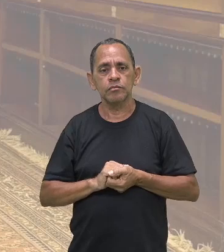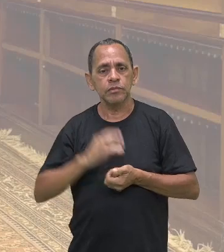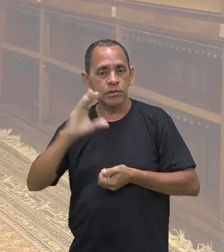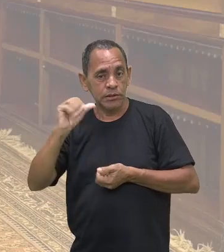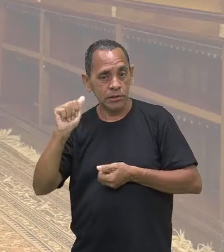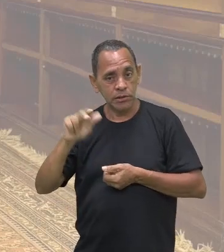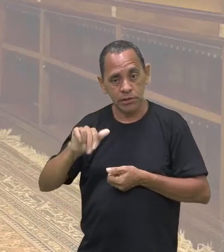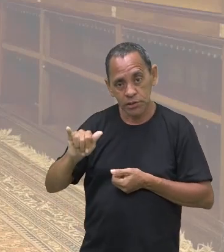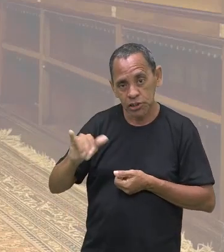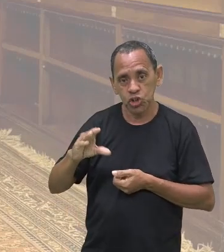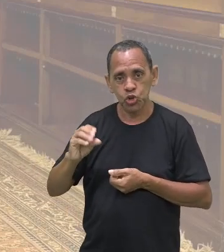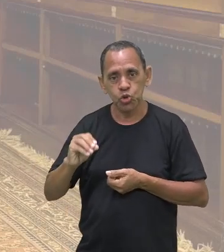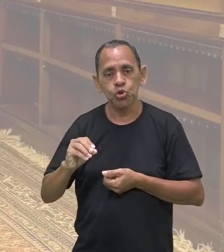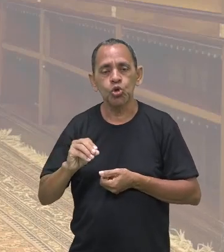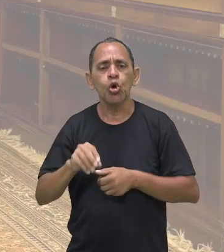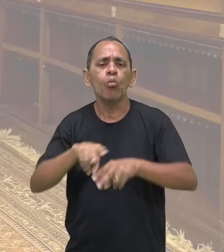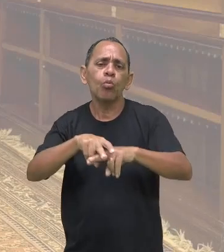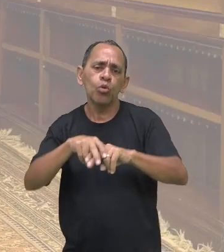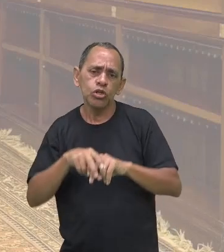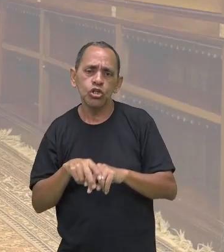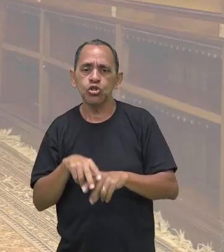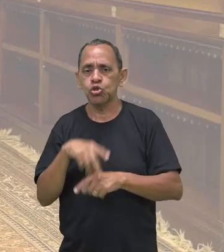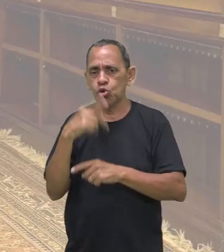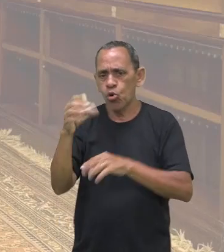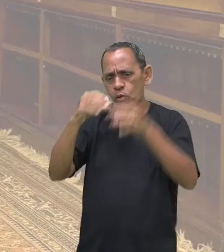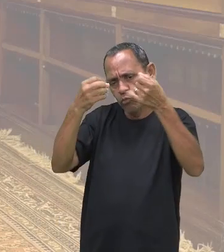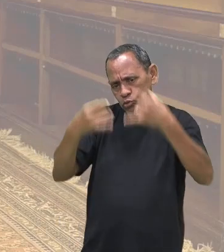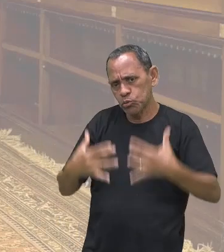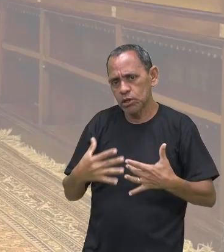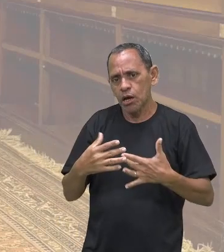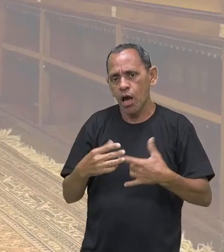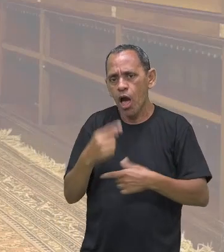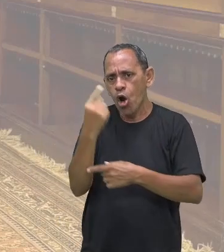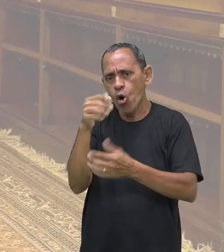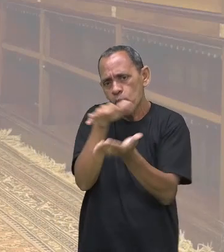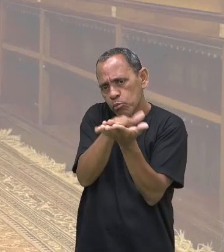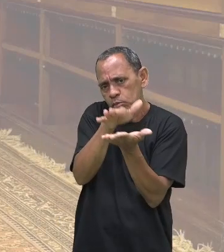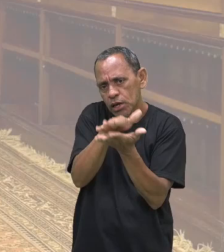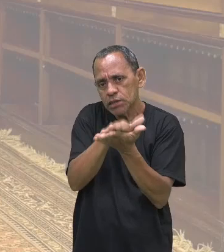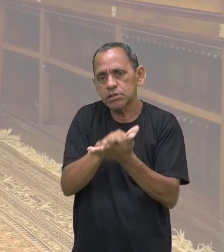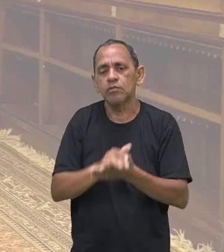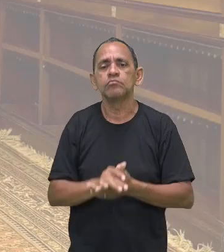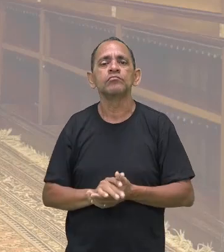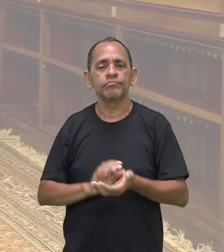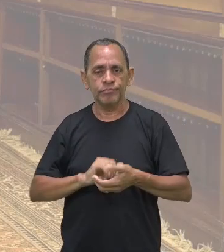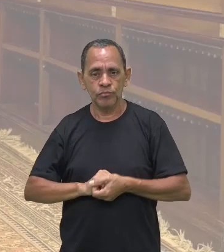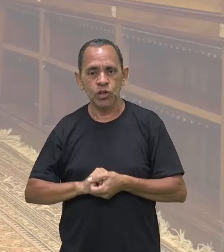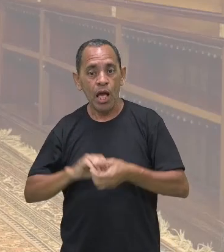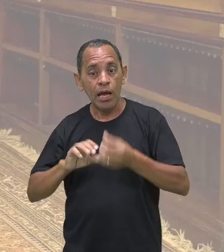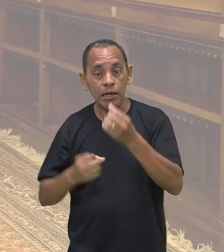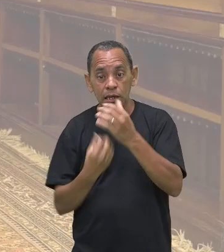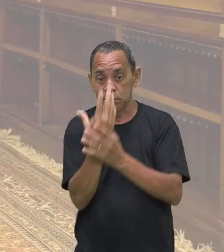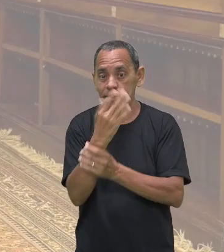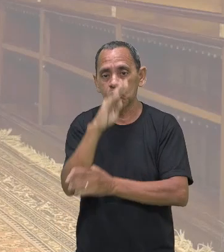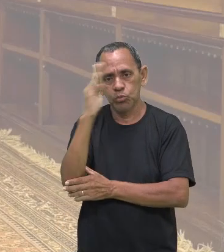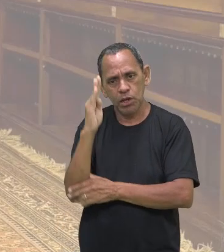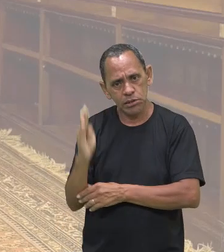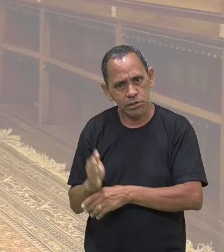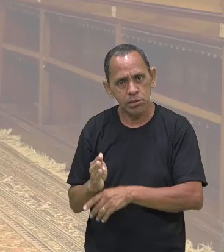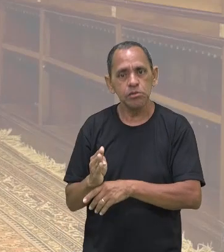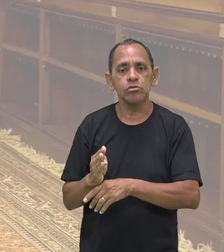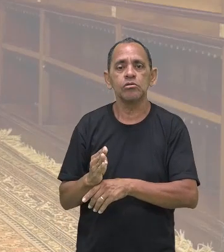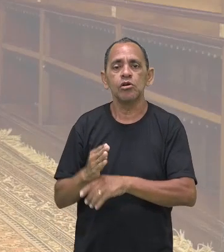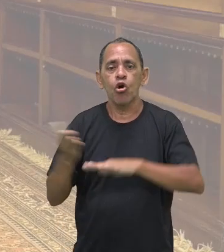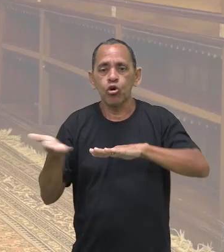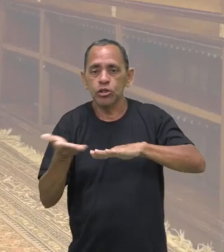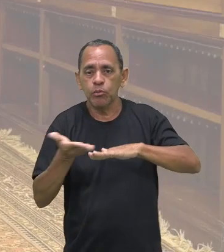vamos trazer uma obra para vocês, que é a Formação do Brasil Contemporâneo. É sobre esta obra